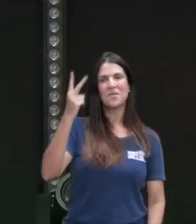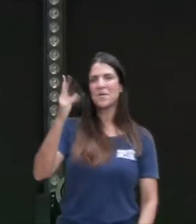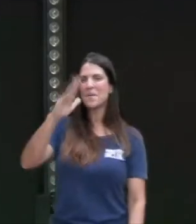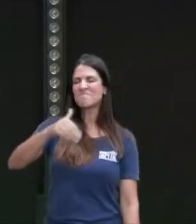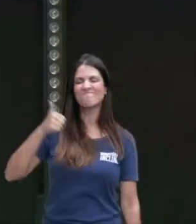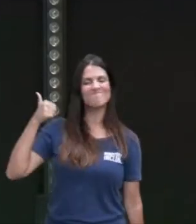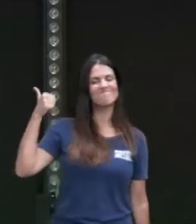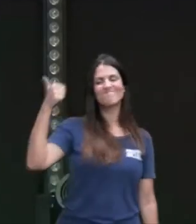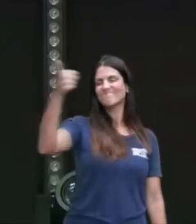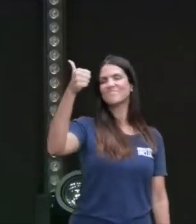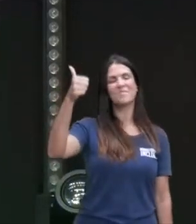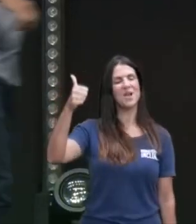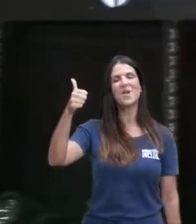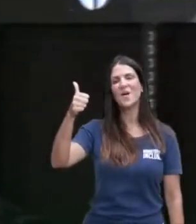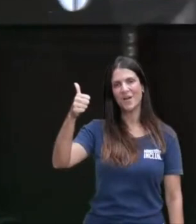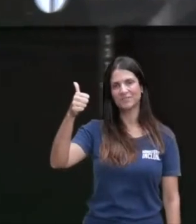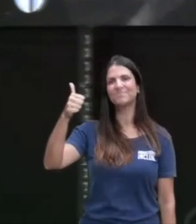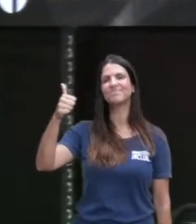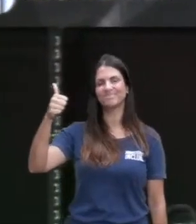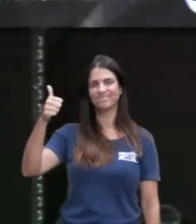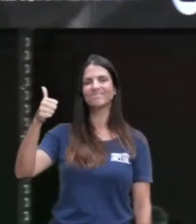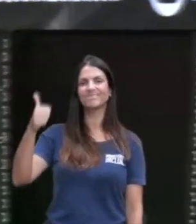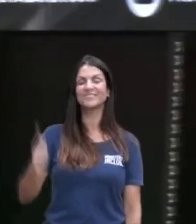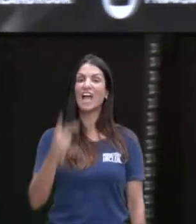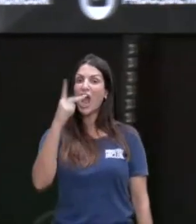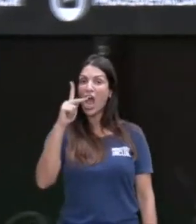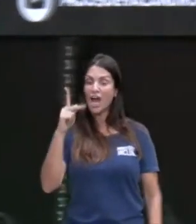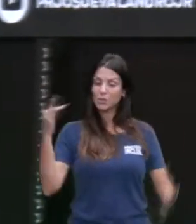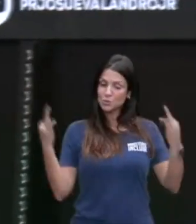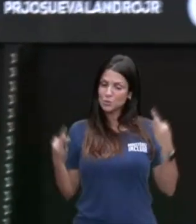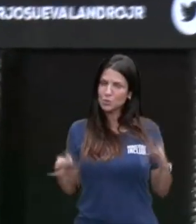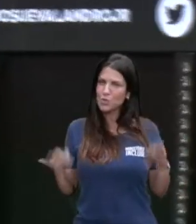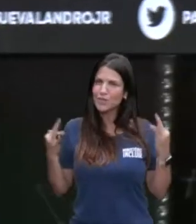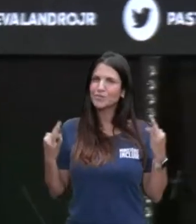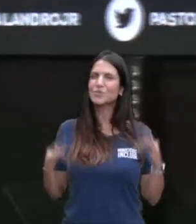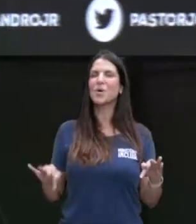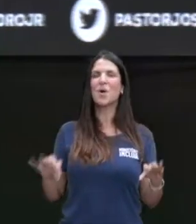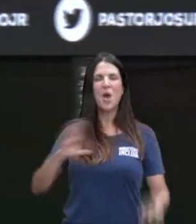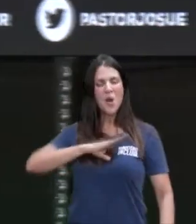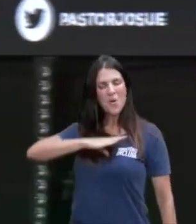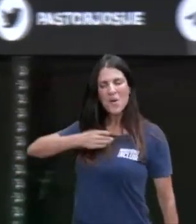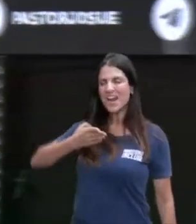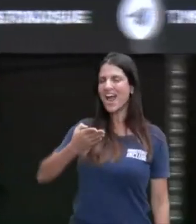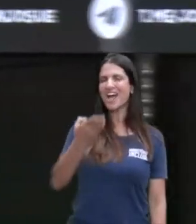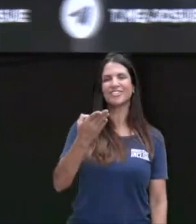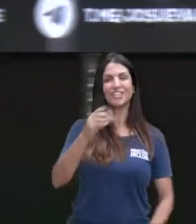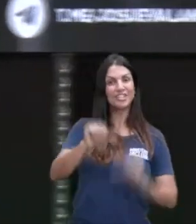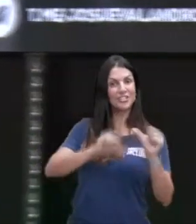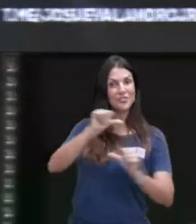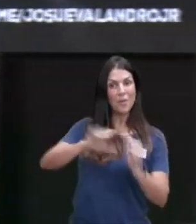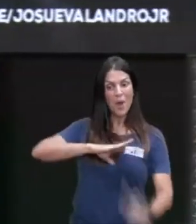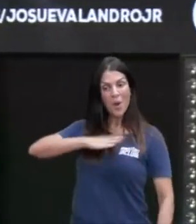fase a tua dor vai ser a coragem para você fazer o que você